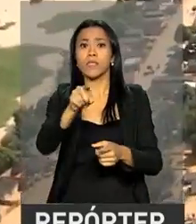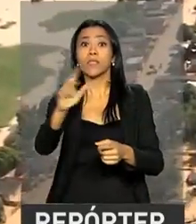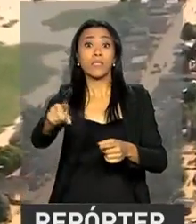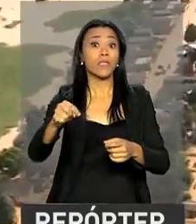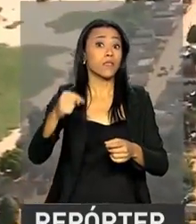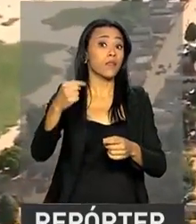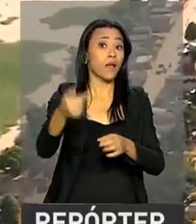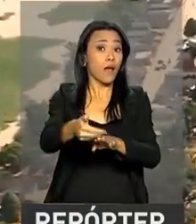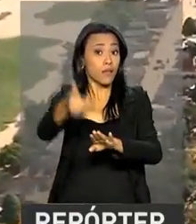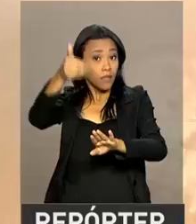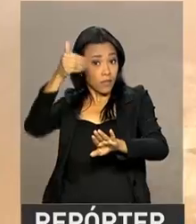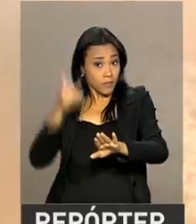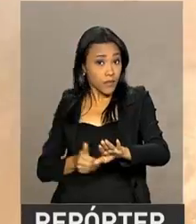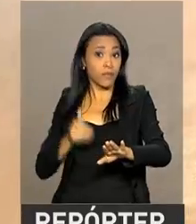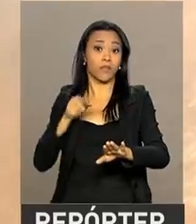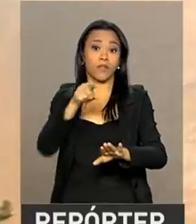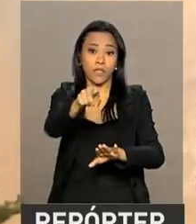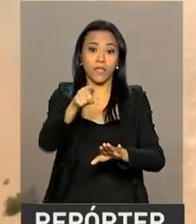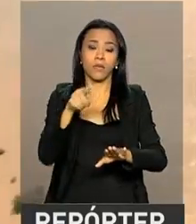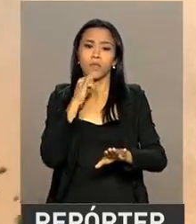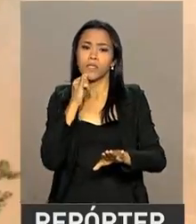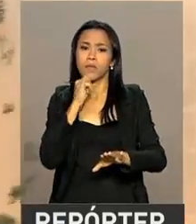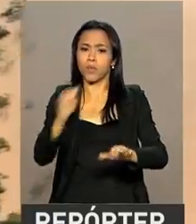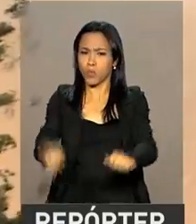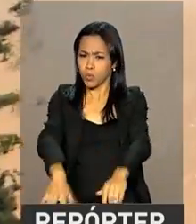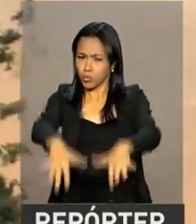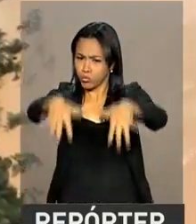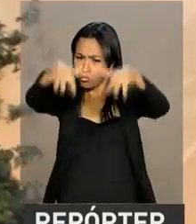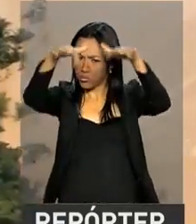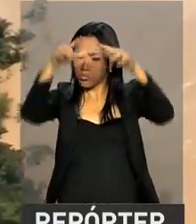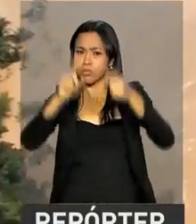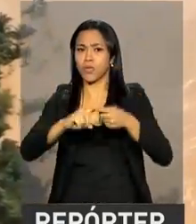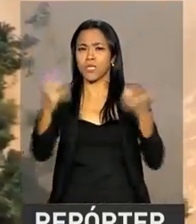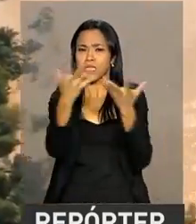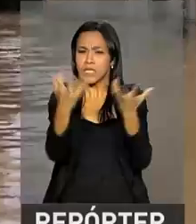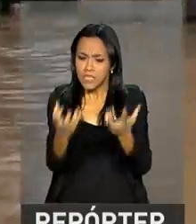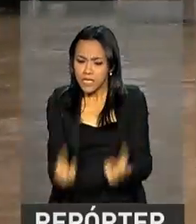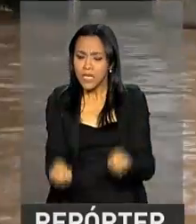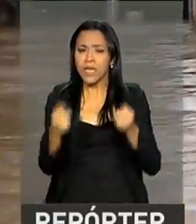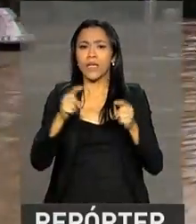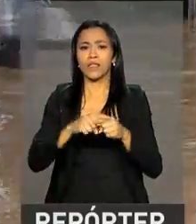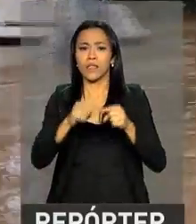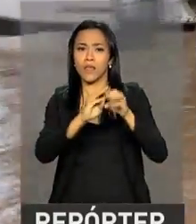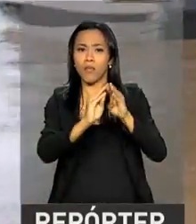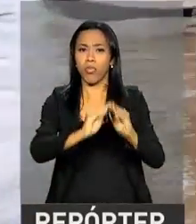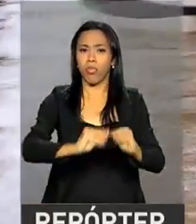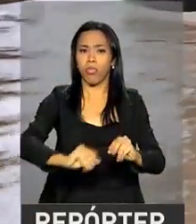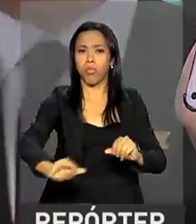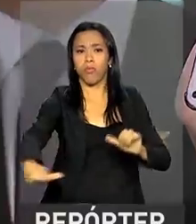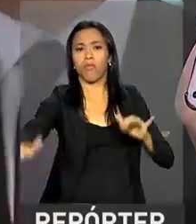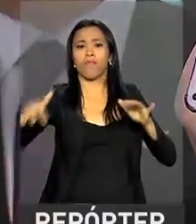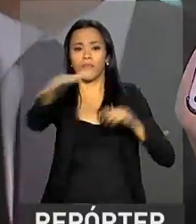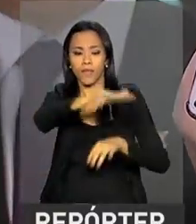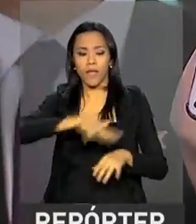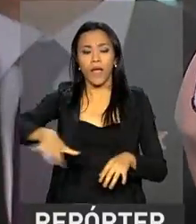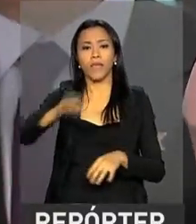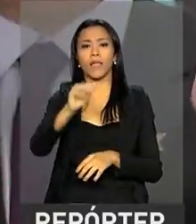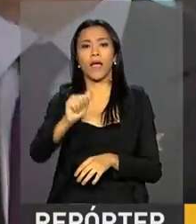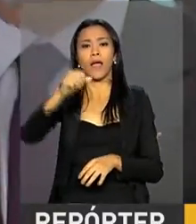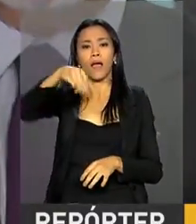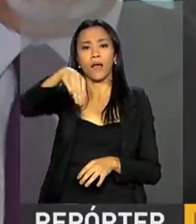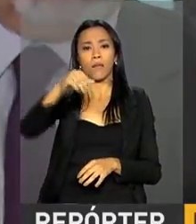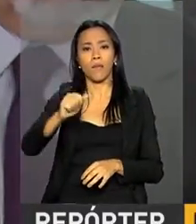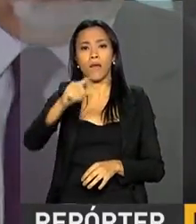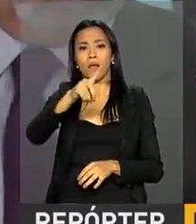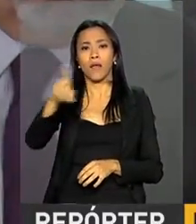eventos com impactos severos como inundações secas e erosão de solos na amazônia legal com esta ferramenta